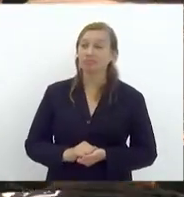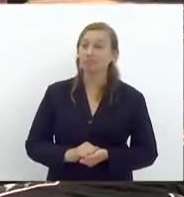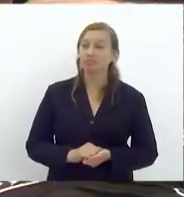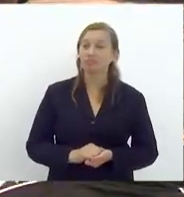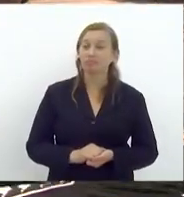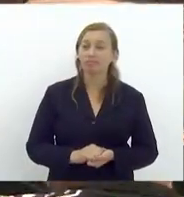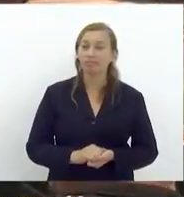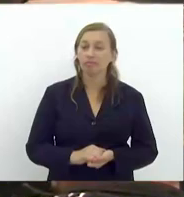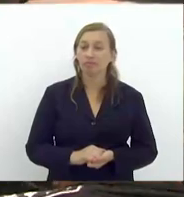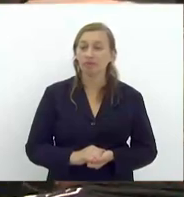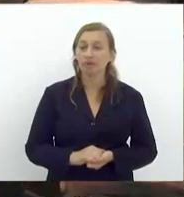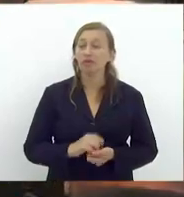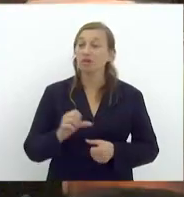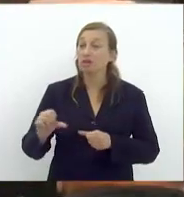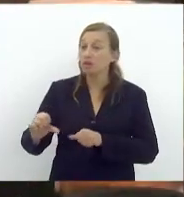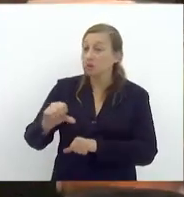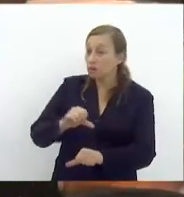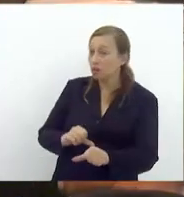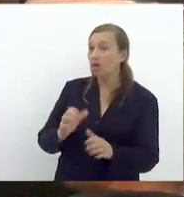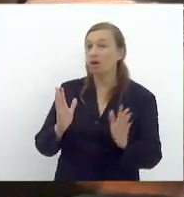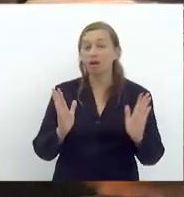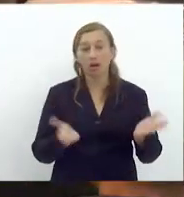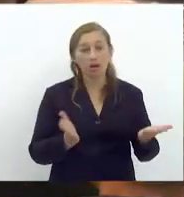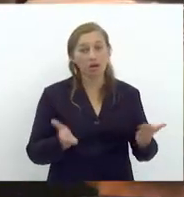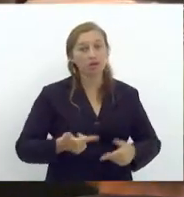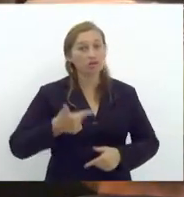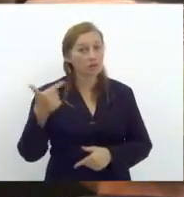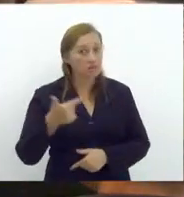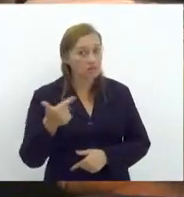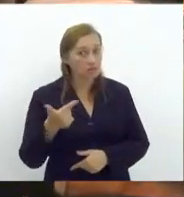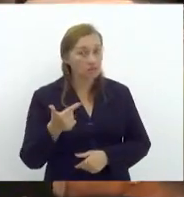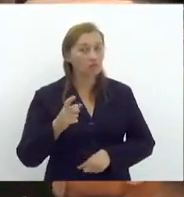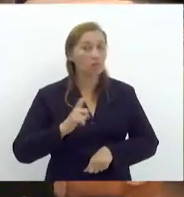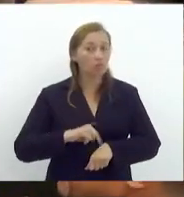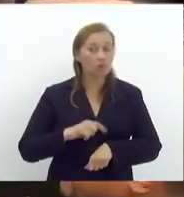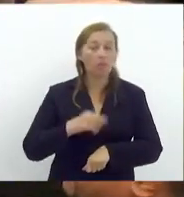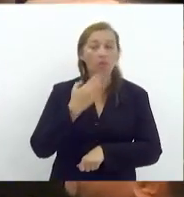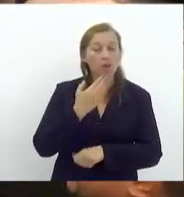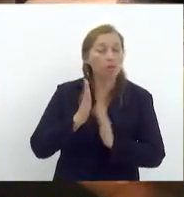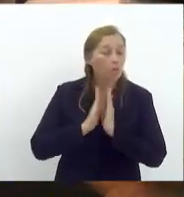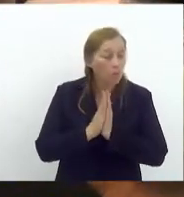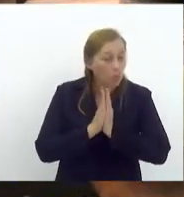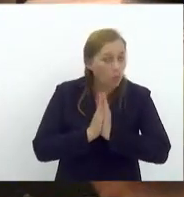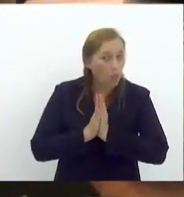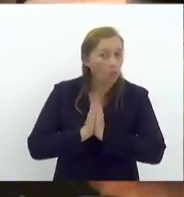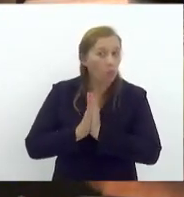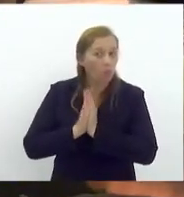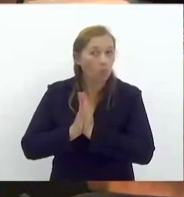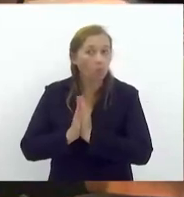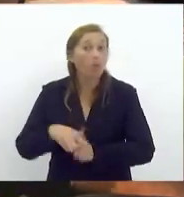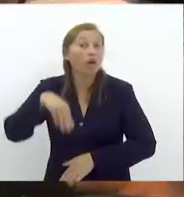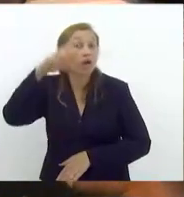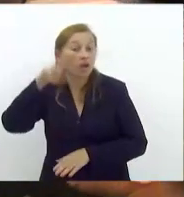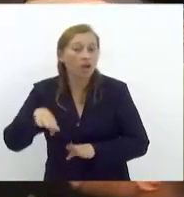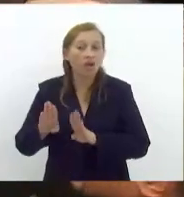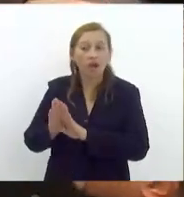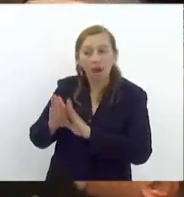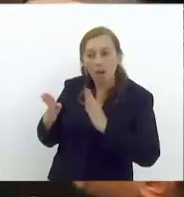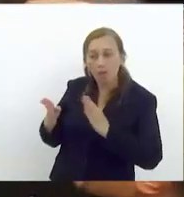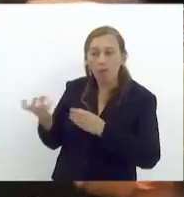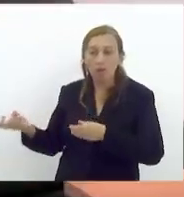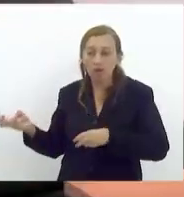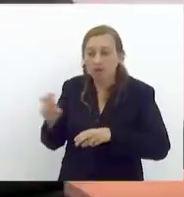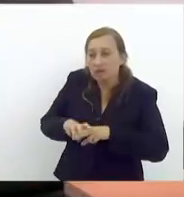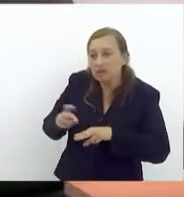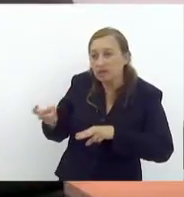a gente vai trocar agora a gente vai para o segundo set a gente vai pedir por favor para quem tá na porta para ocupar